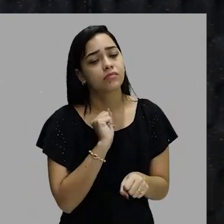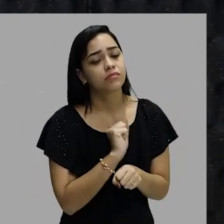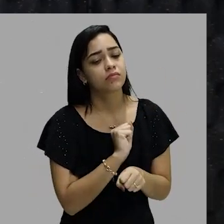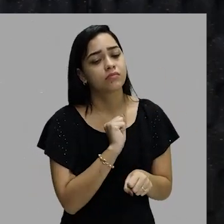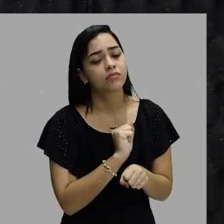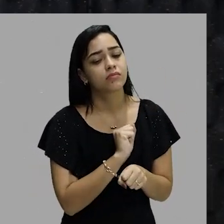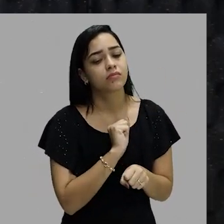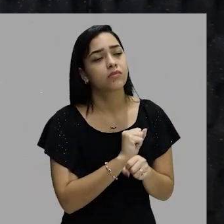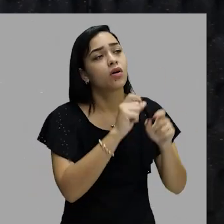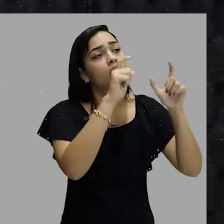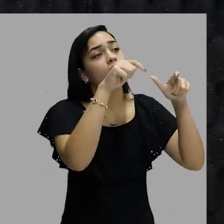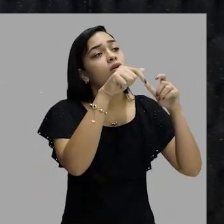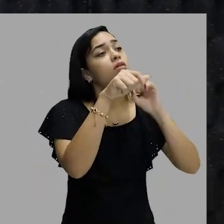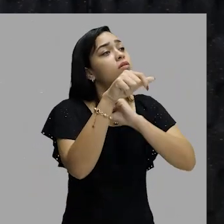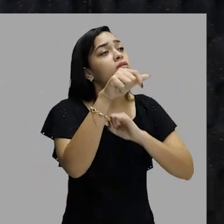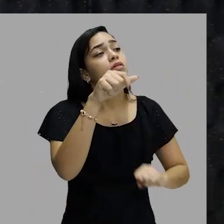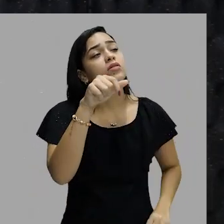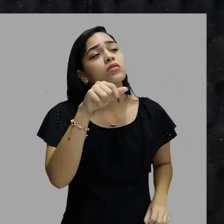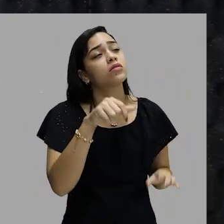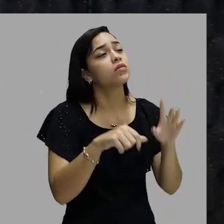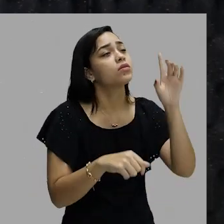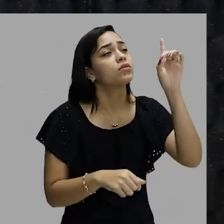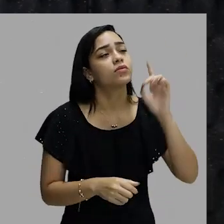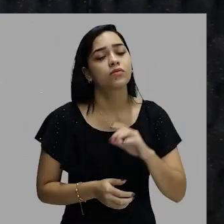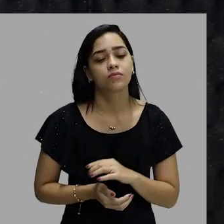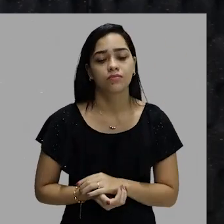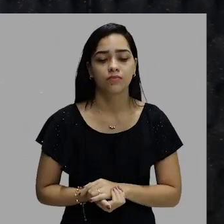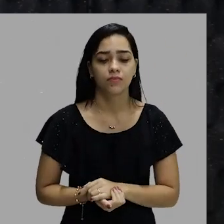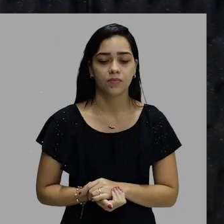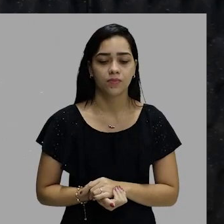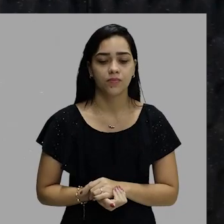o infinito. Onde estás, Senhor Deus?